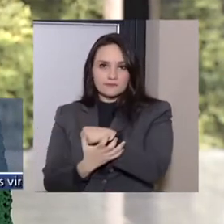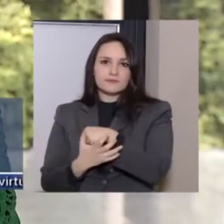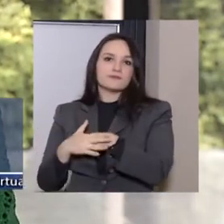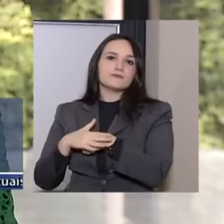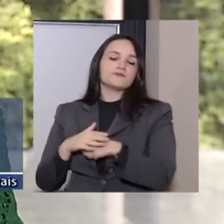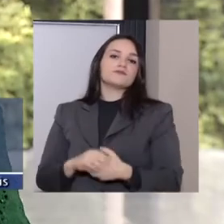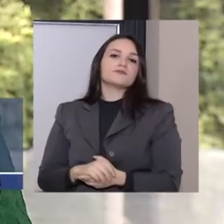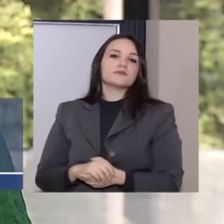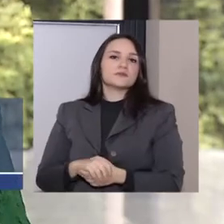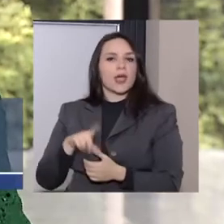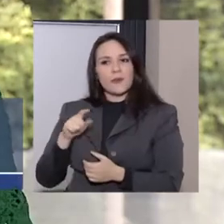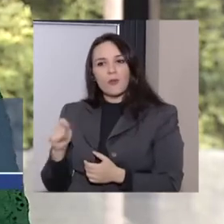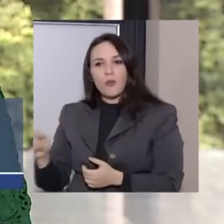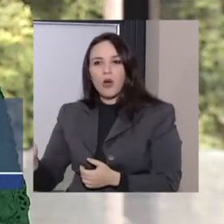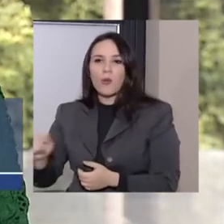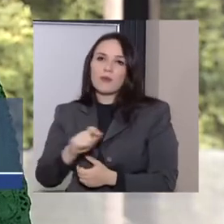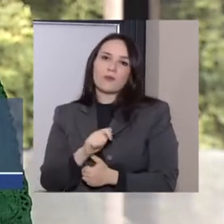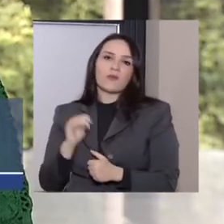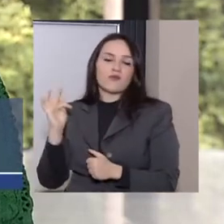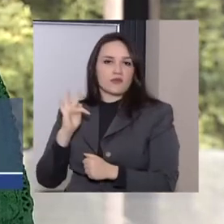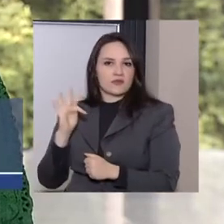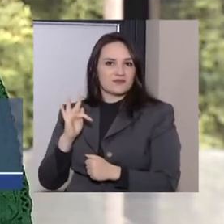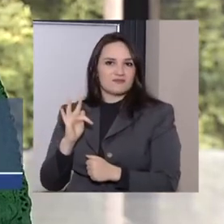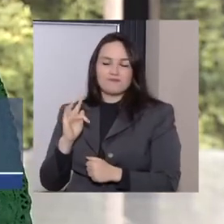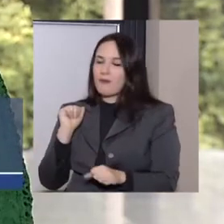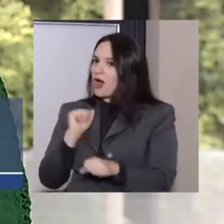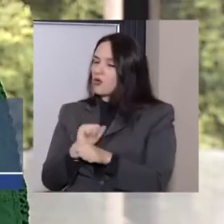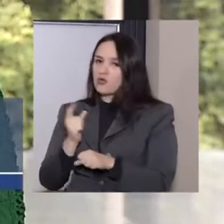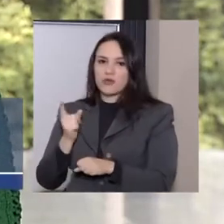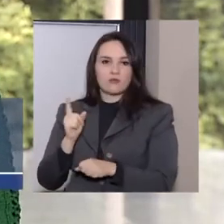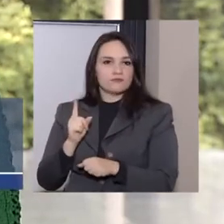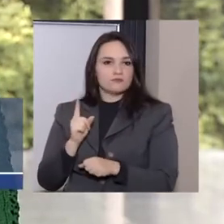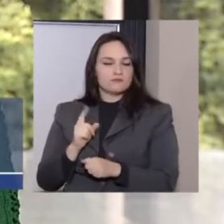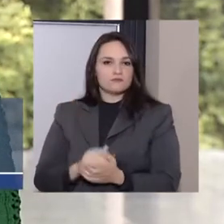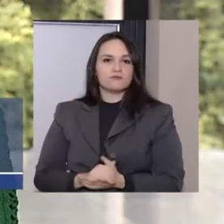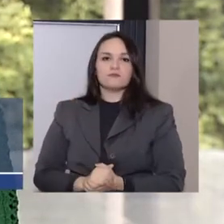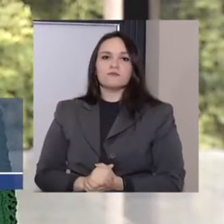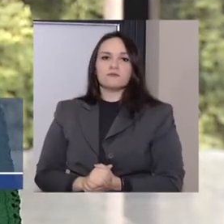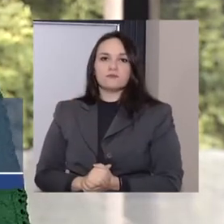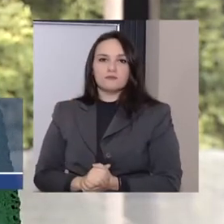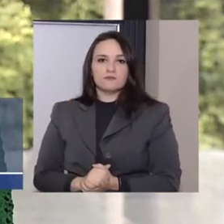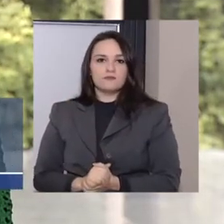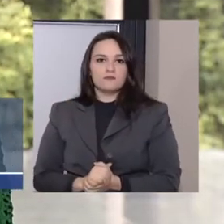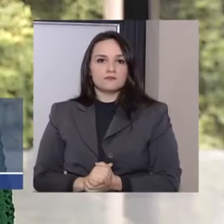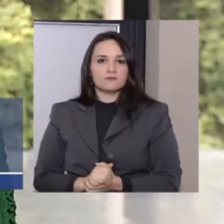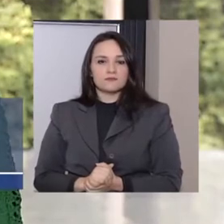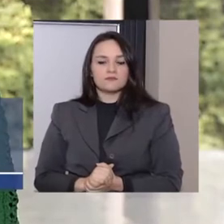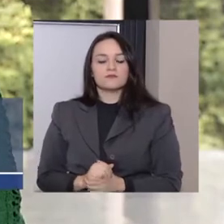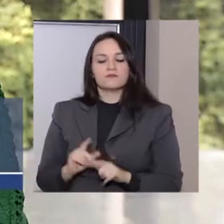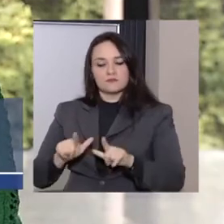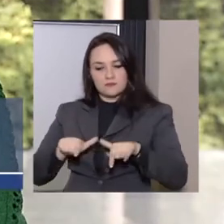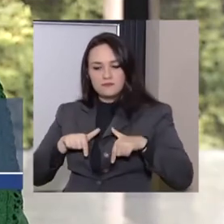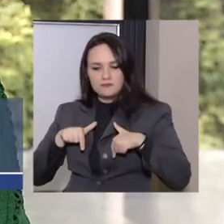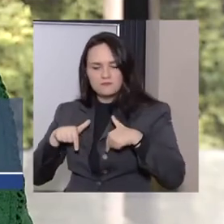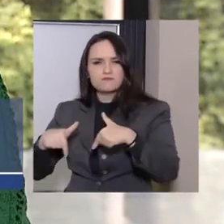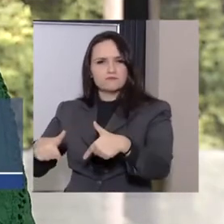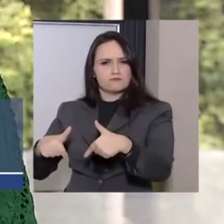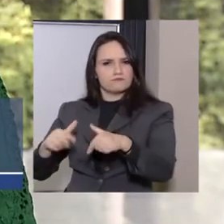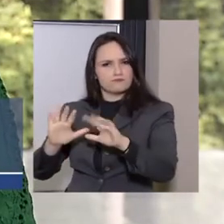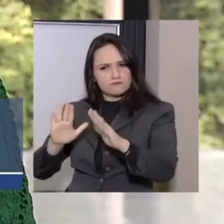atualmente, a parar com o seu ensino. Pelo contrário, ela foi à frente,